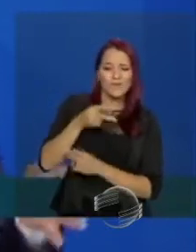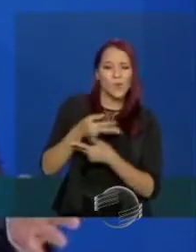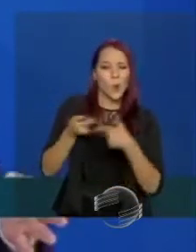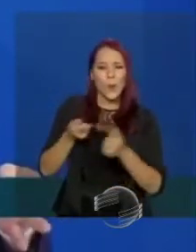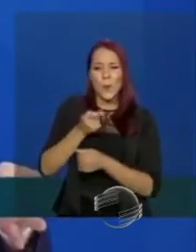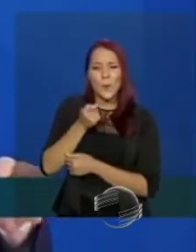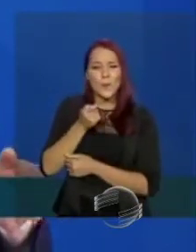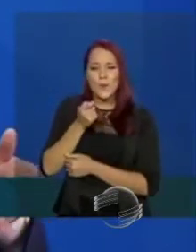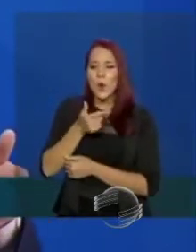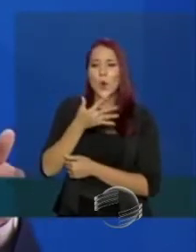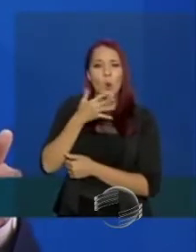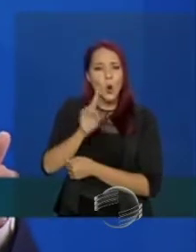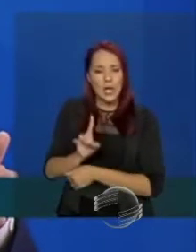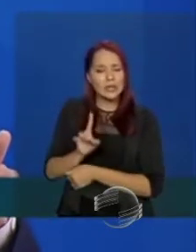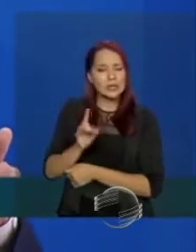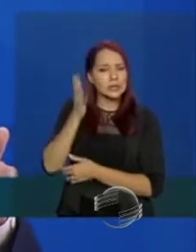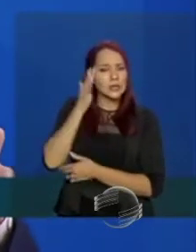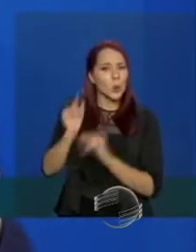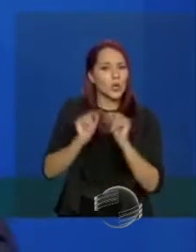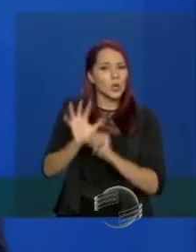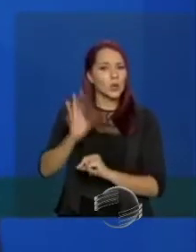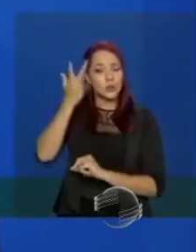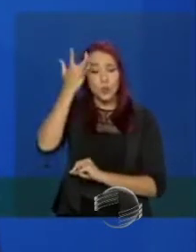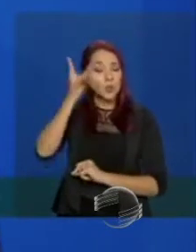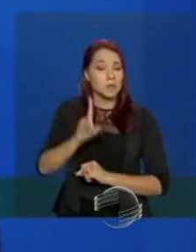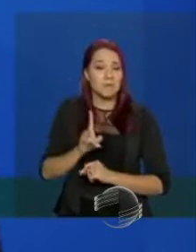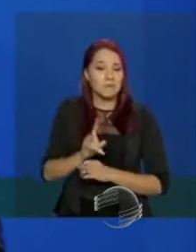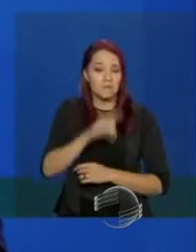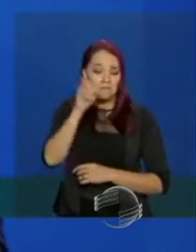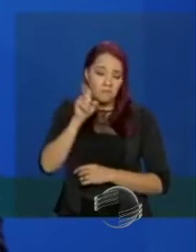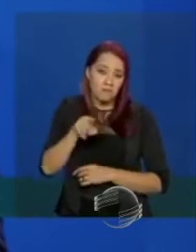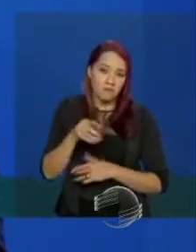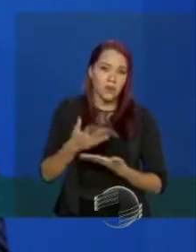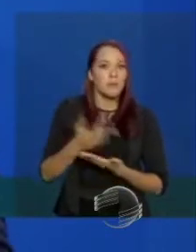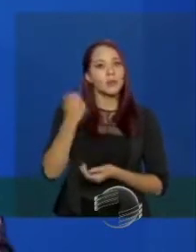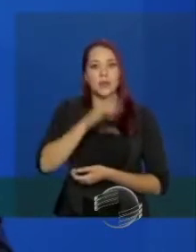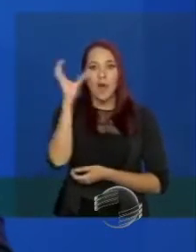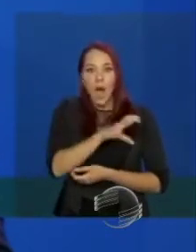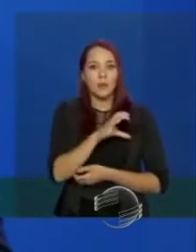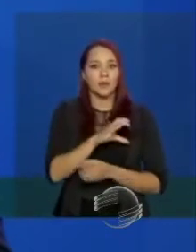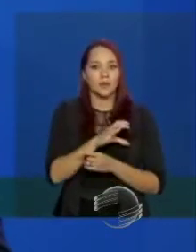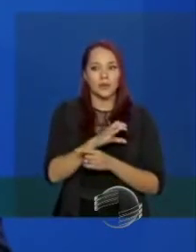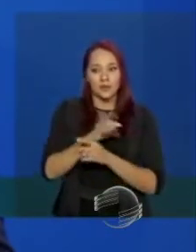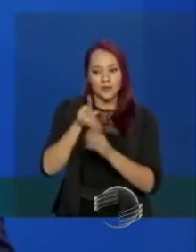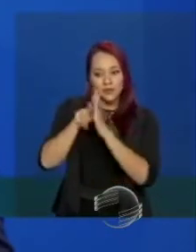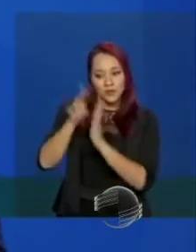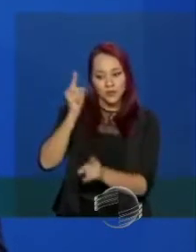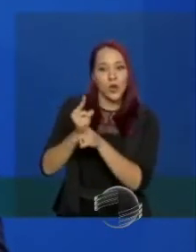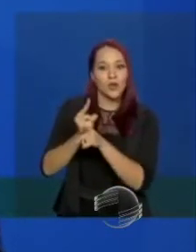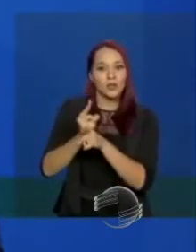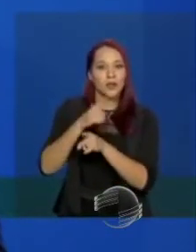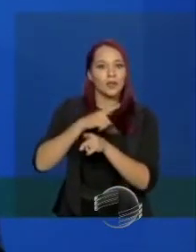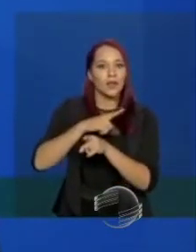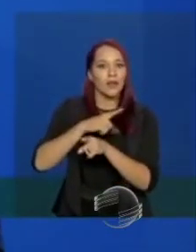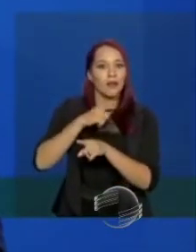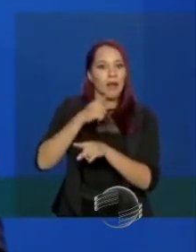não consegue prever o que vai acontecer. Então, você tem que ser rápido bastante para fazer um diagnóstico e tomar uma atitude. Então, uma das coisas que